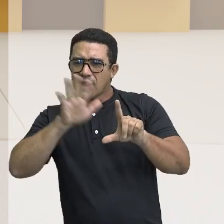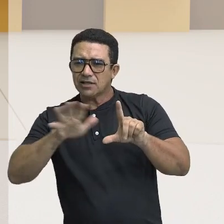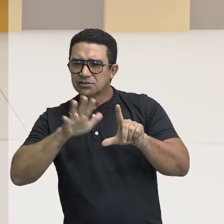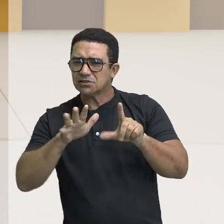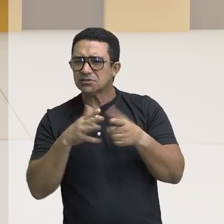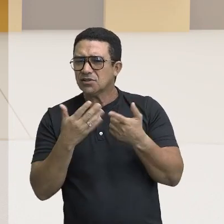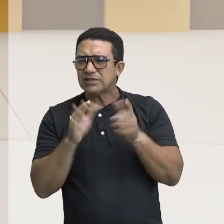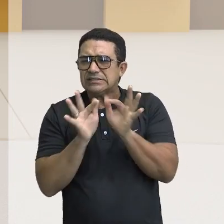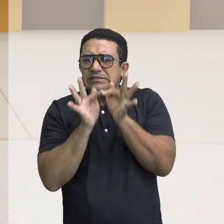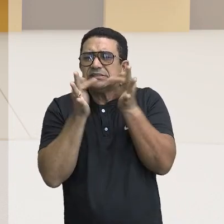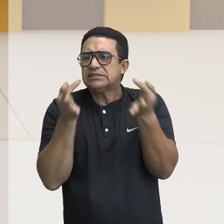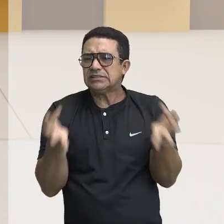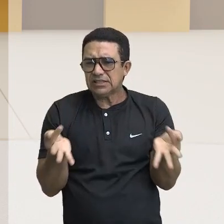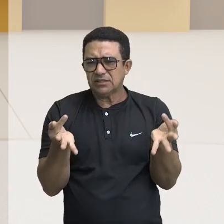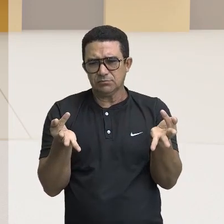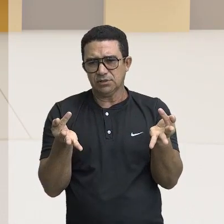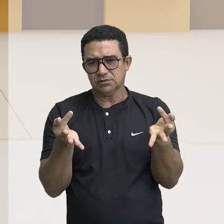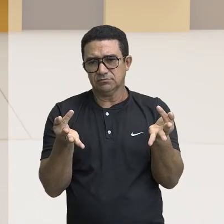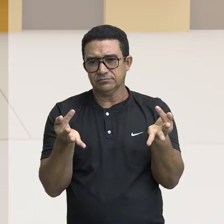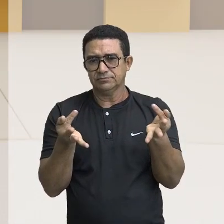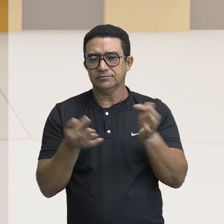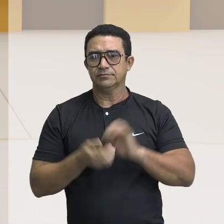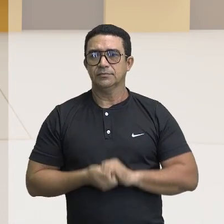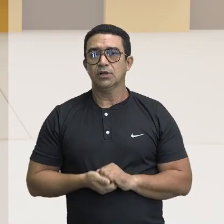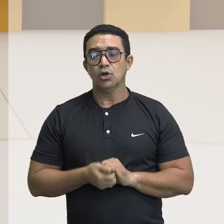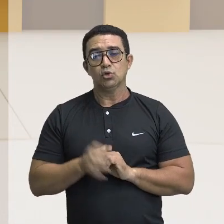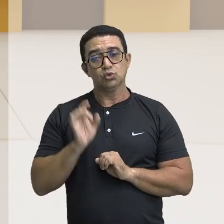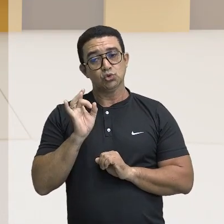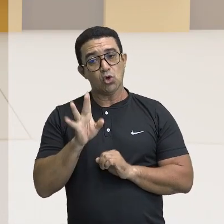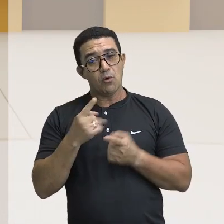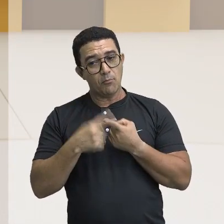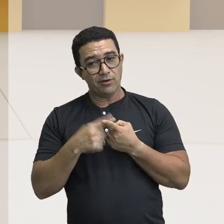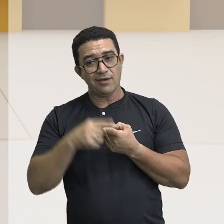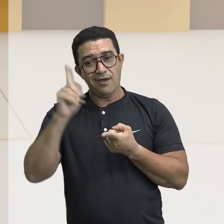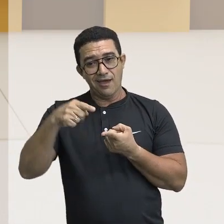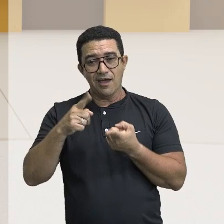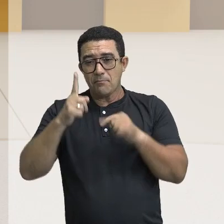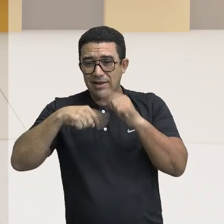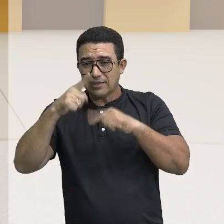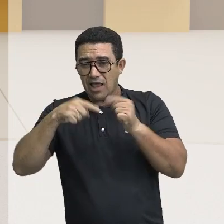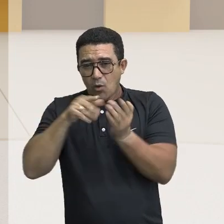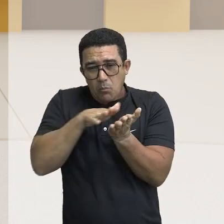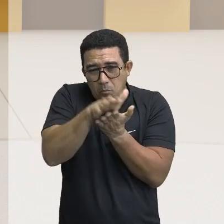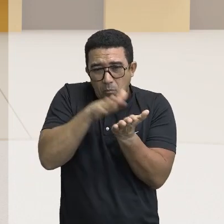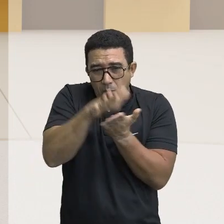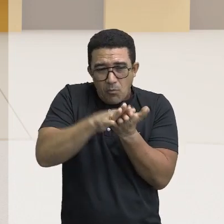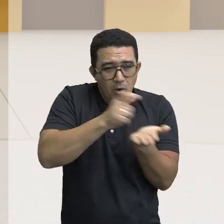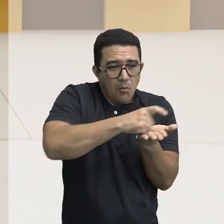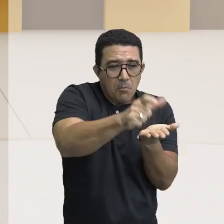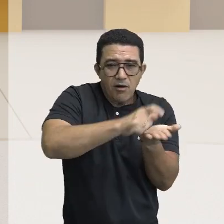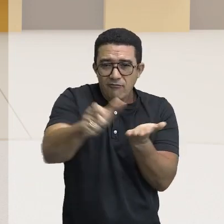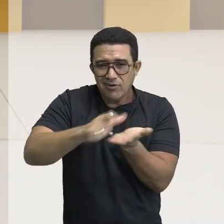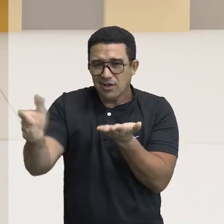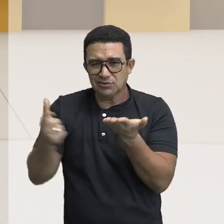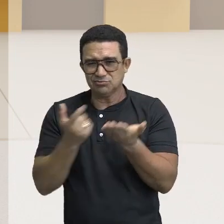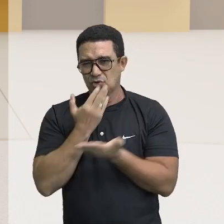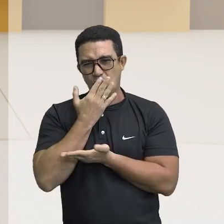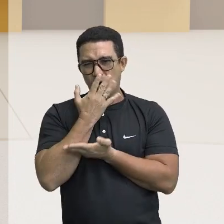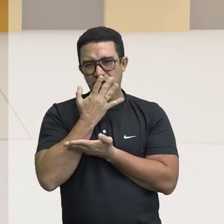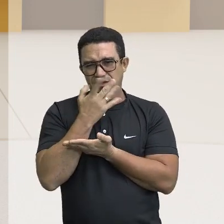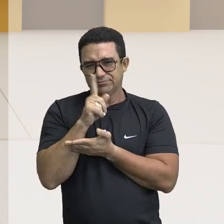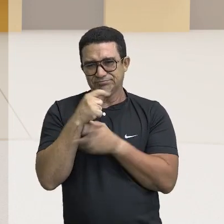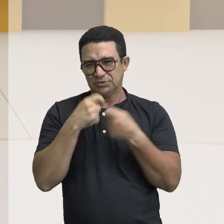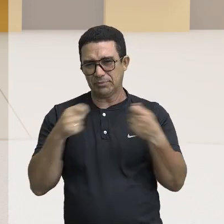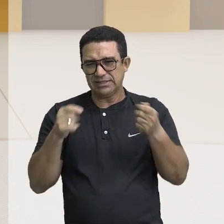detalhadas como estavam no infográfico. Justamente porque, como vai ser um material impresso, não pode ser assim tão colorido e